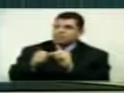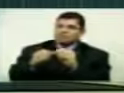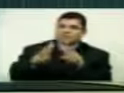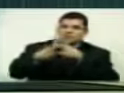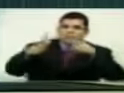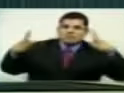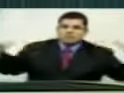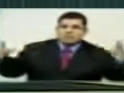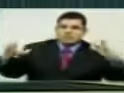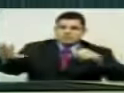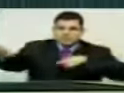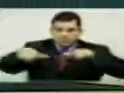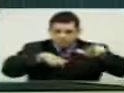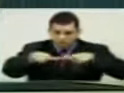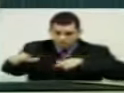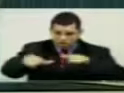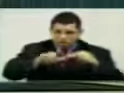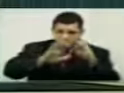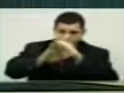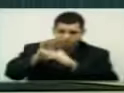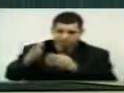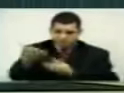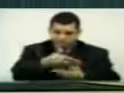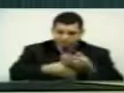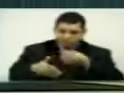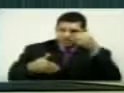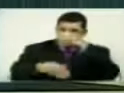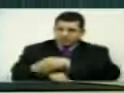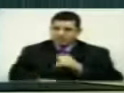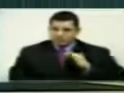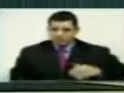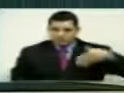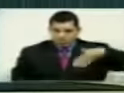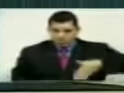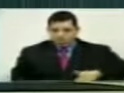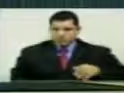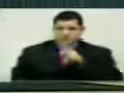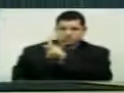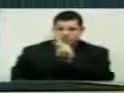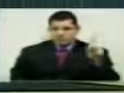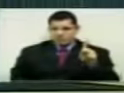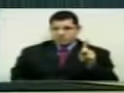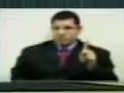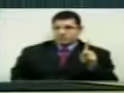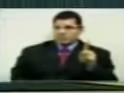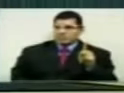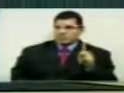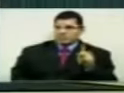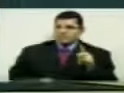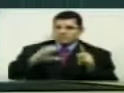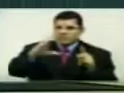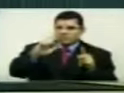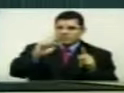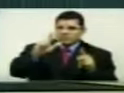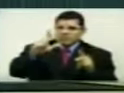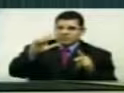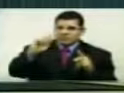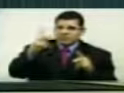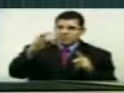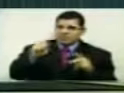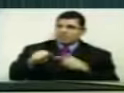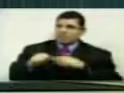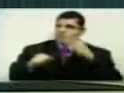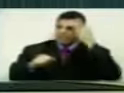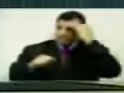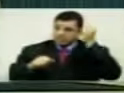uma grande negociata para botar dinheiro no bolso do prefeito e dessa canalha que acompanha ele